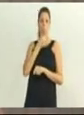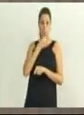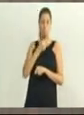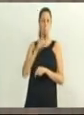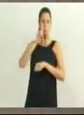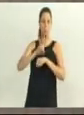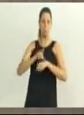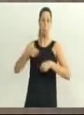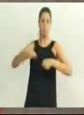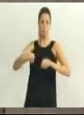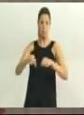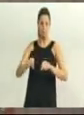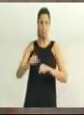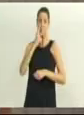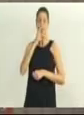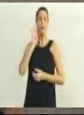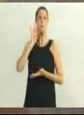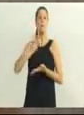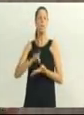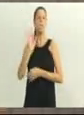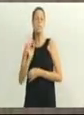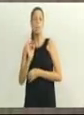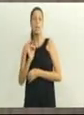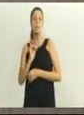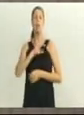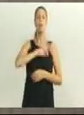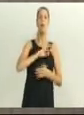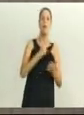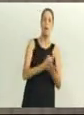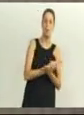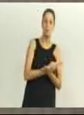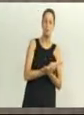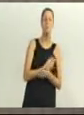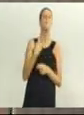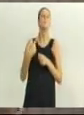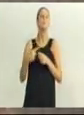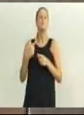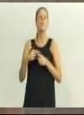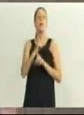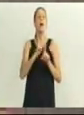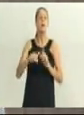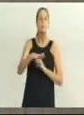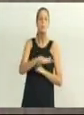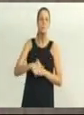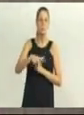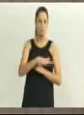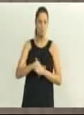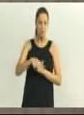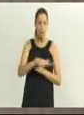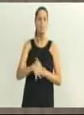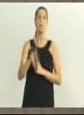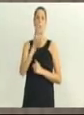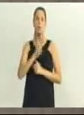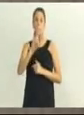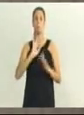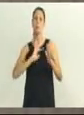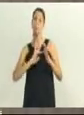Mas por quê? Isso que é o difícil da evolução da própria sociedade em relação às redes sociais